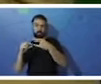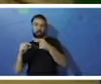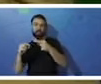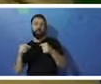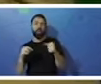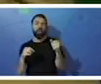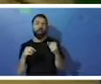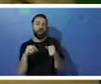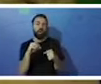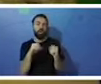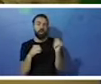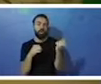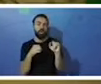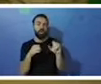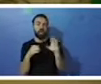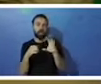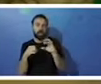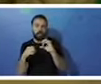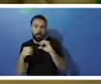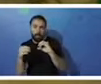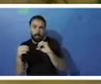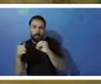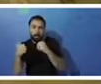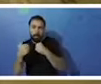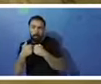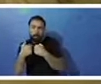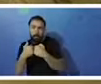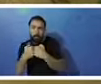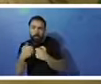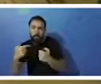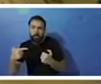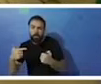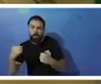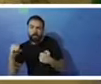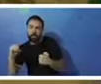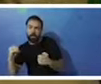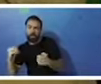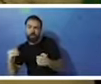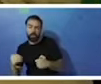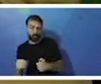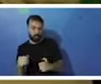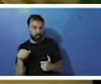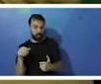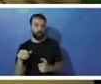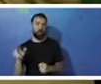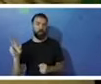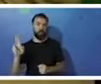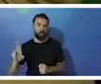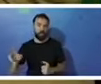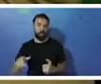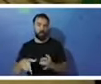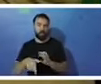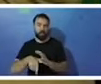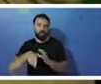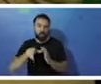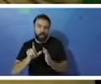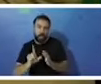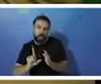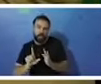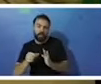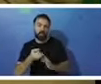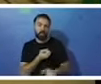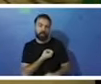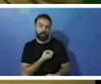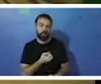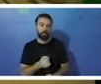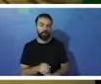pertinho do 78. Só faltam dois. Mas mesmo assim, eu preciso usar o número anterior lá na